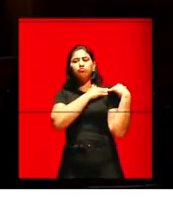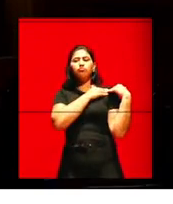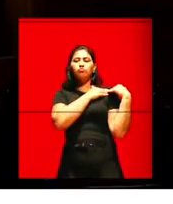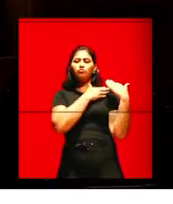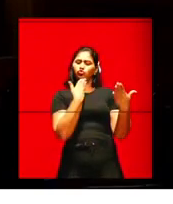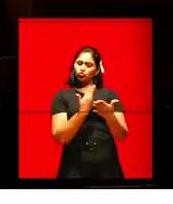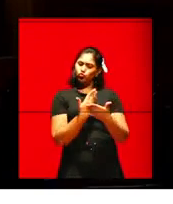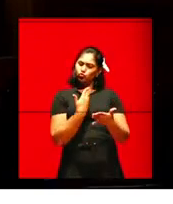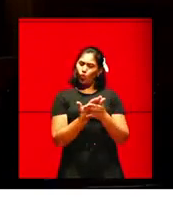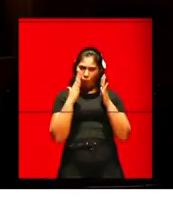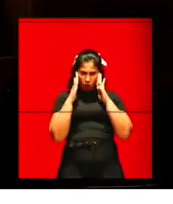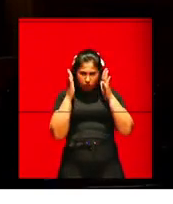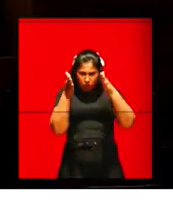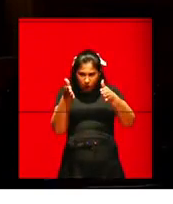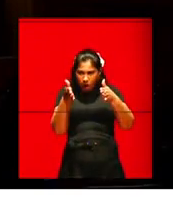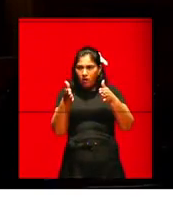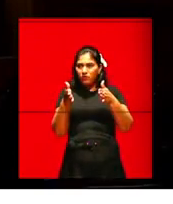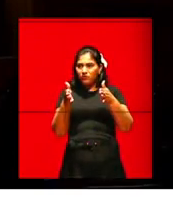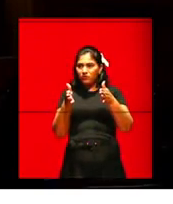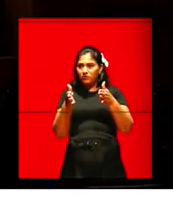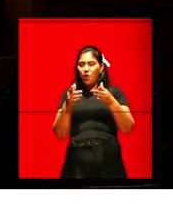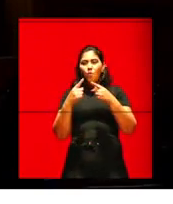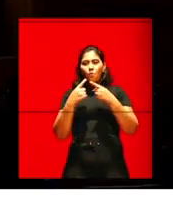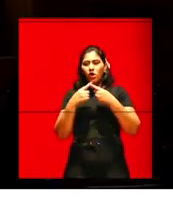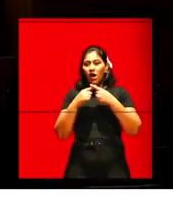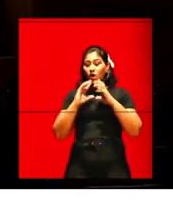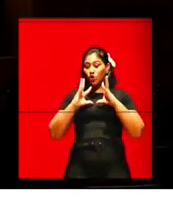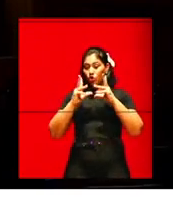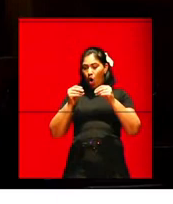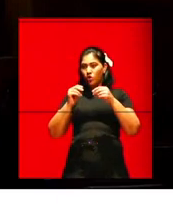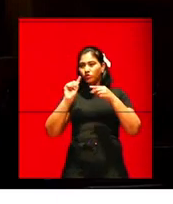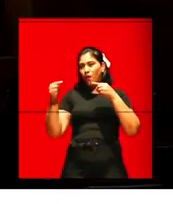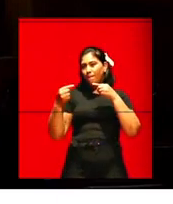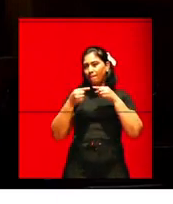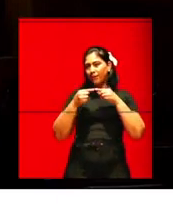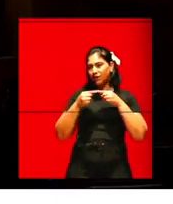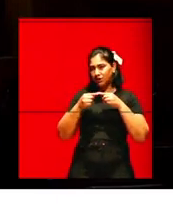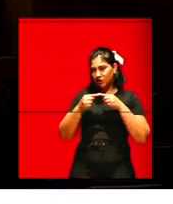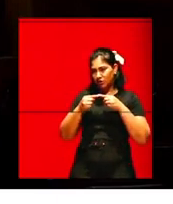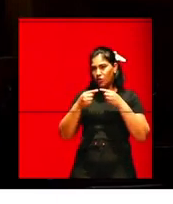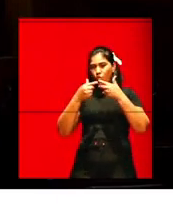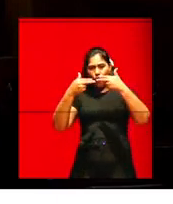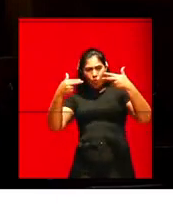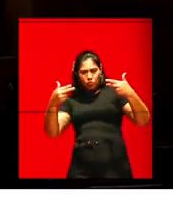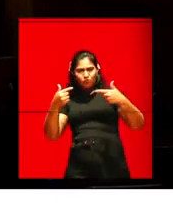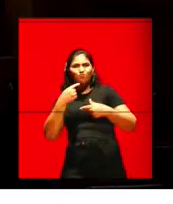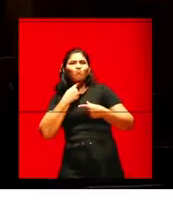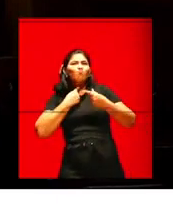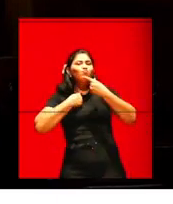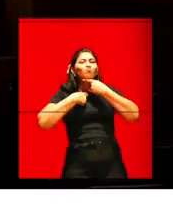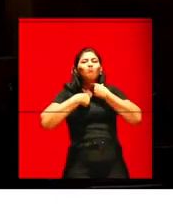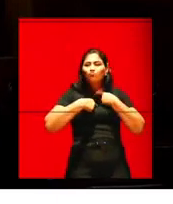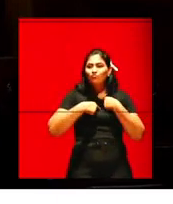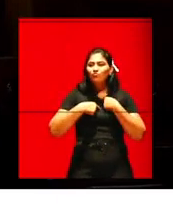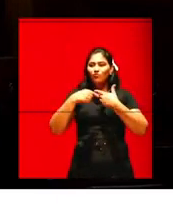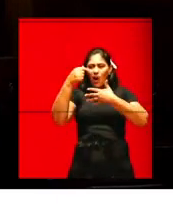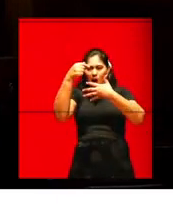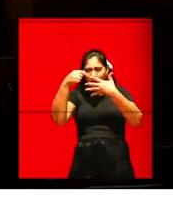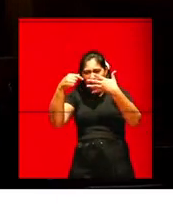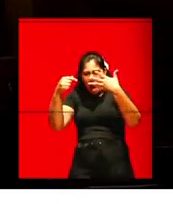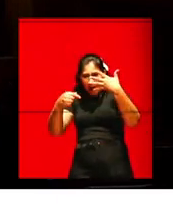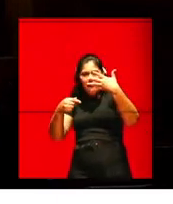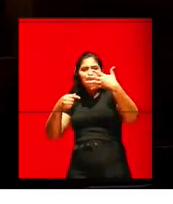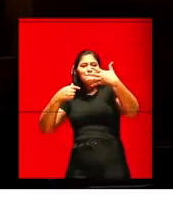com o estudo de vocês. Porque todos os objetivos e metas que vocês traçarem para a vida de vocês,